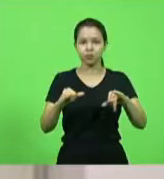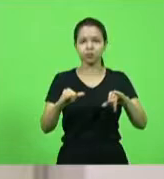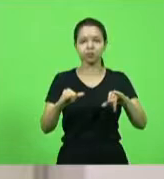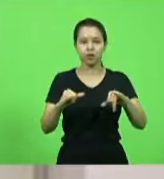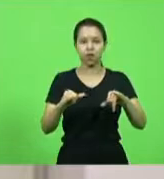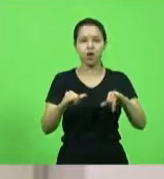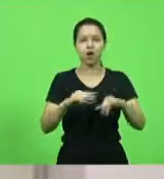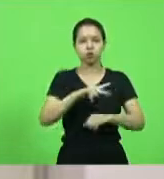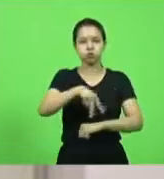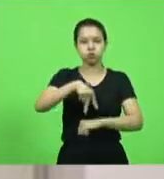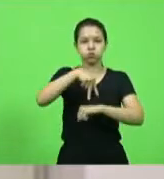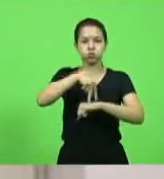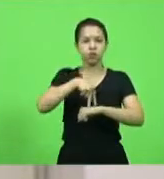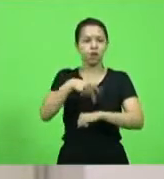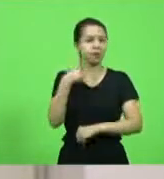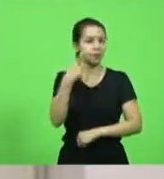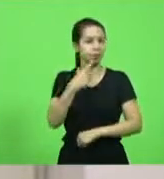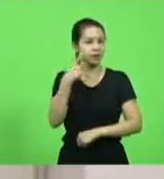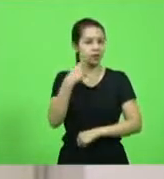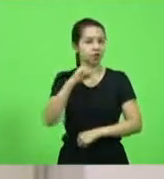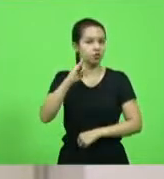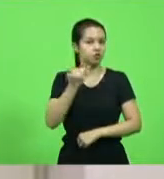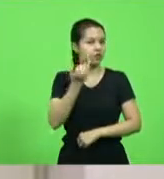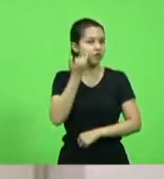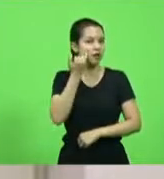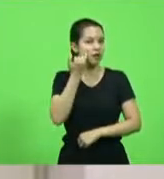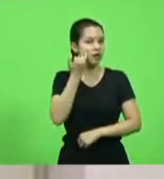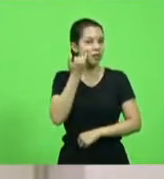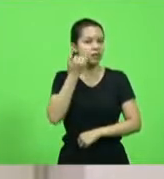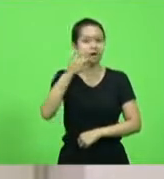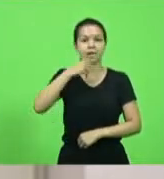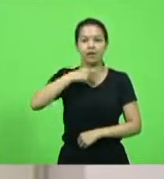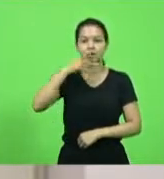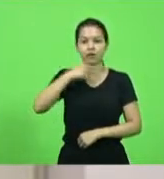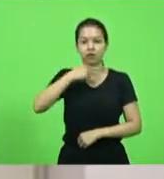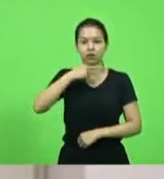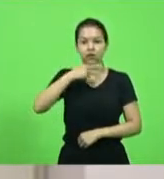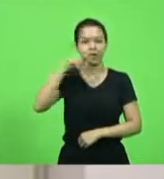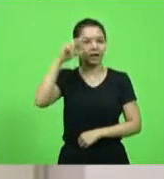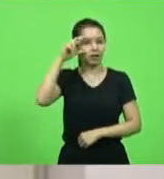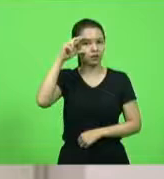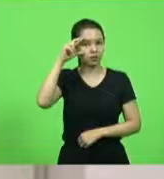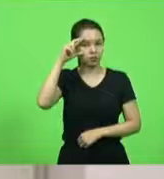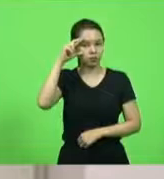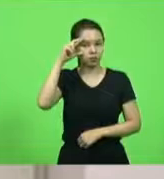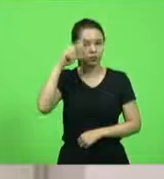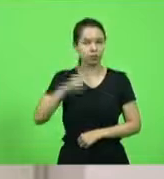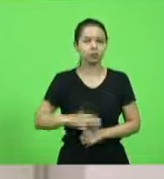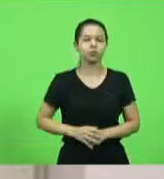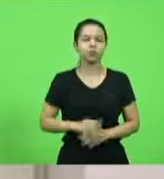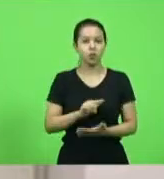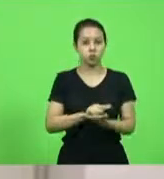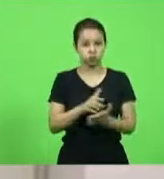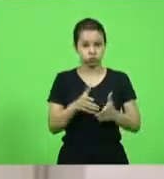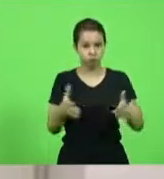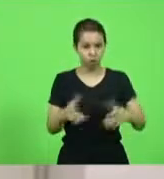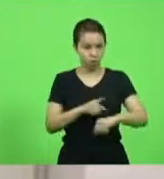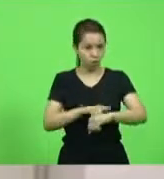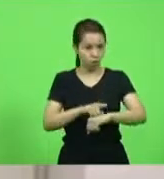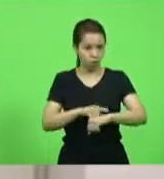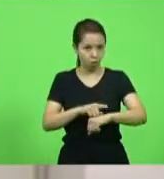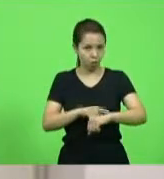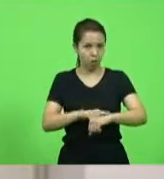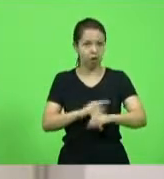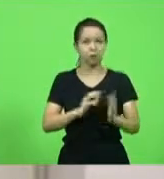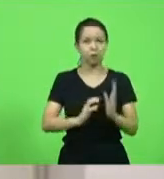uso da palavra os senhores deputados Gessé Lopes, Kennedy Nunes e Ricardo Alba. Grande expediente, neste horário destinado